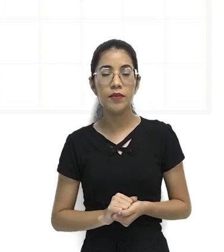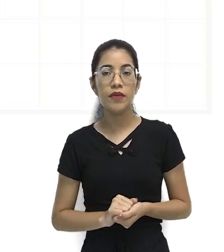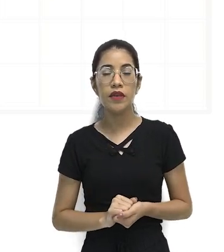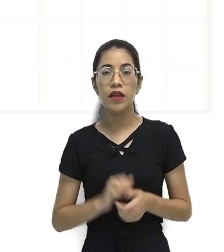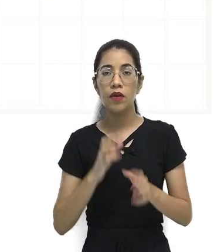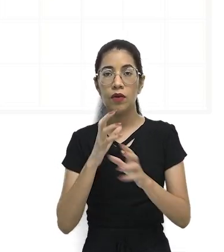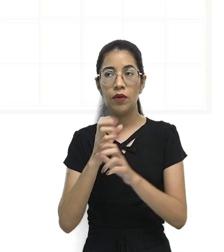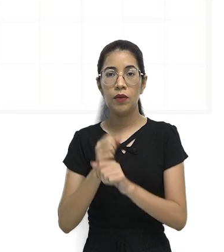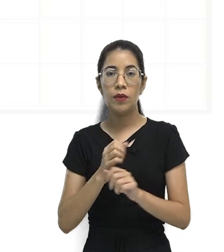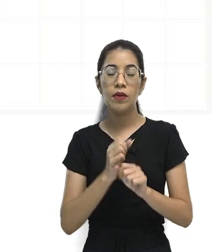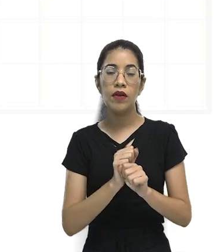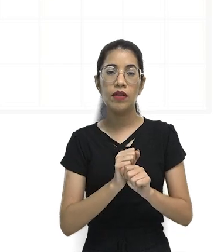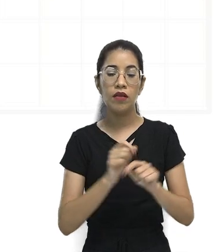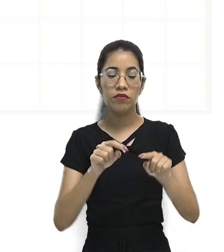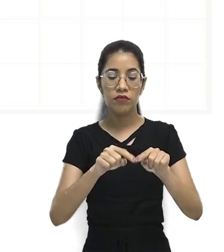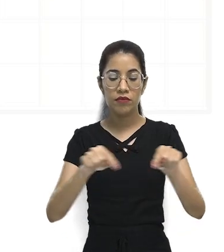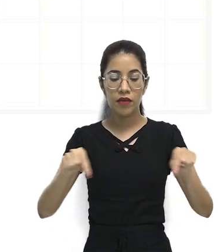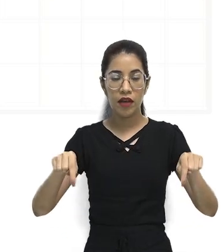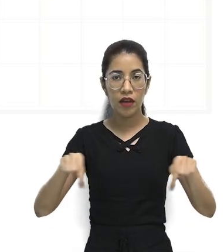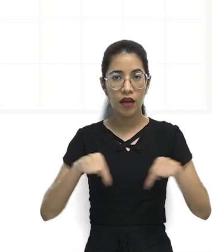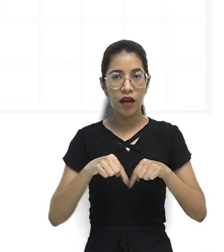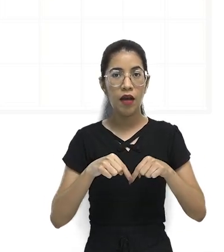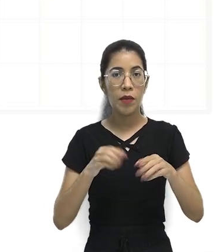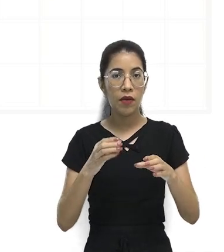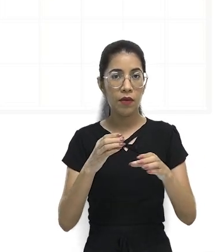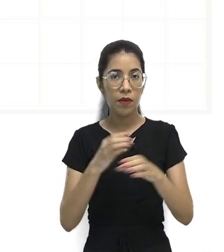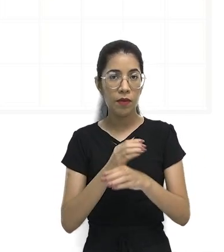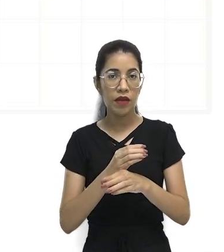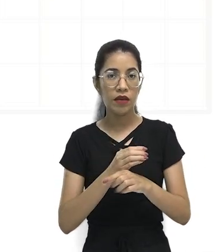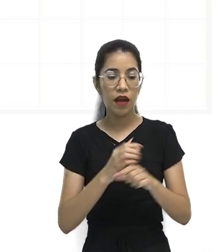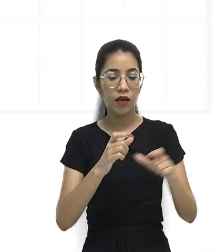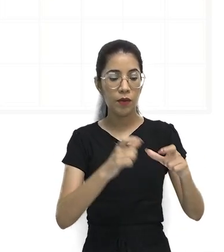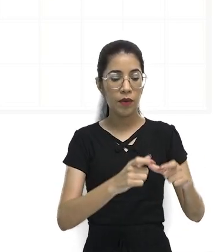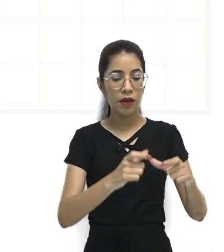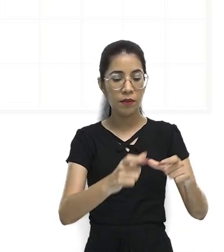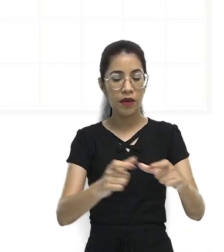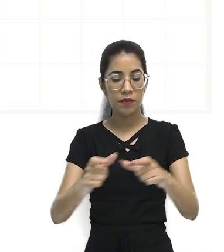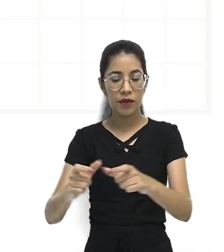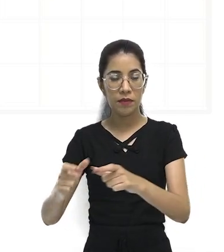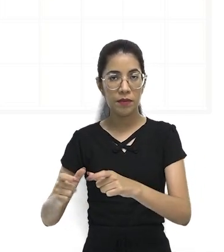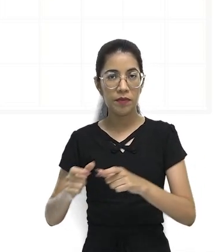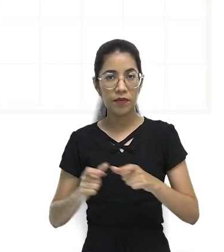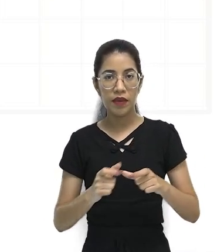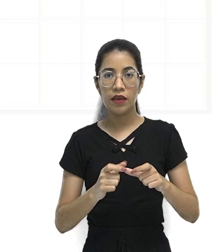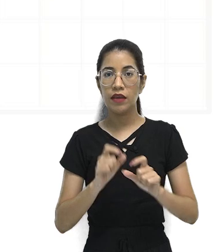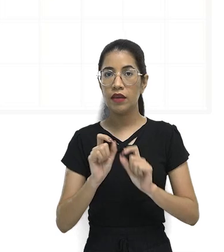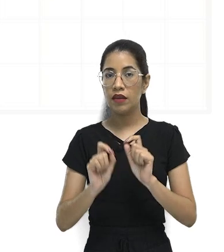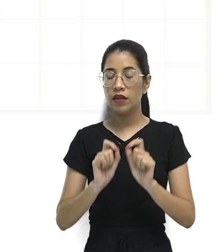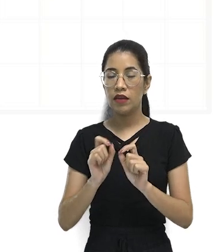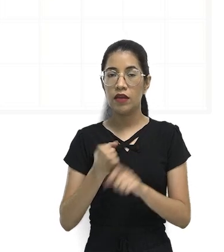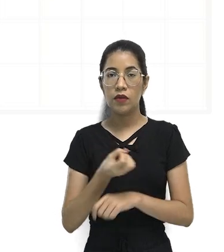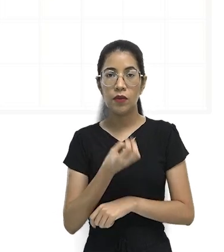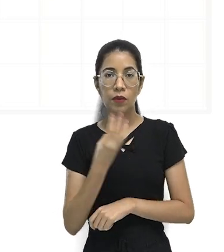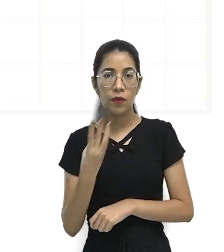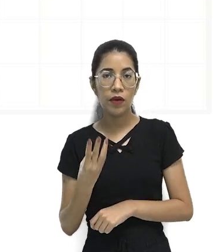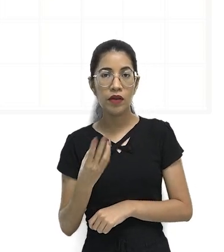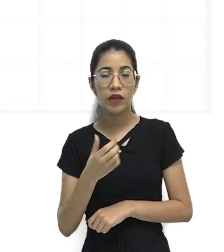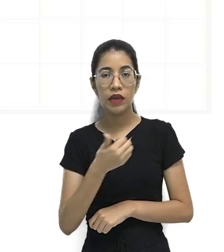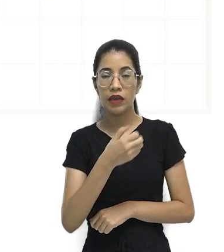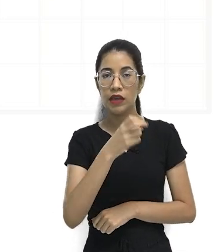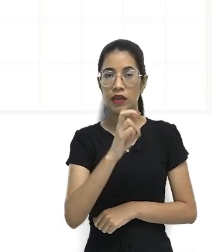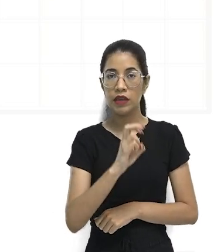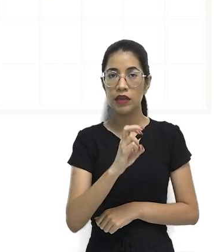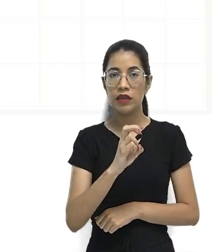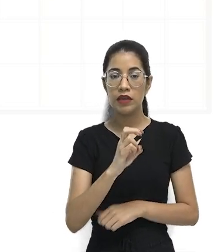que o total de cerâmicas que eu preciso para completar todo esse retângulo aqui serão de